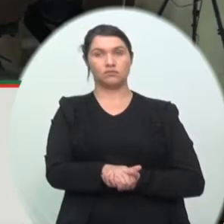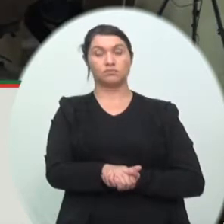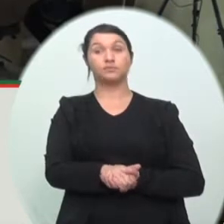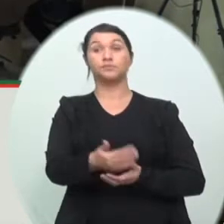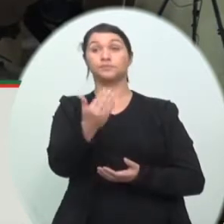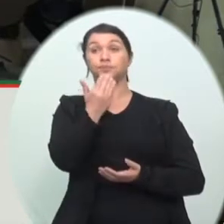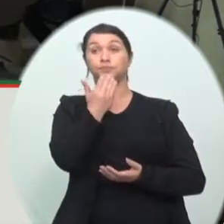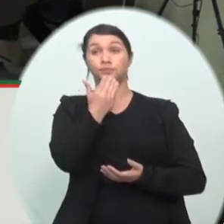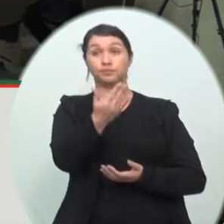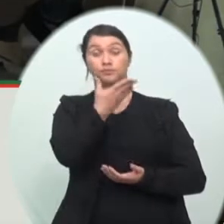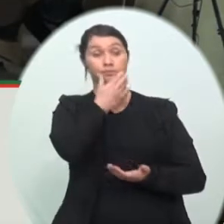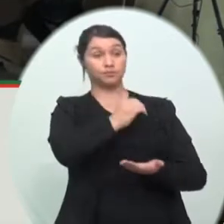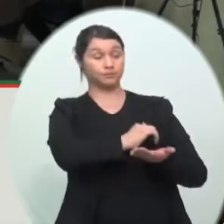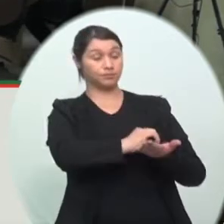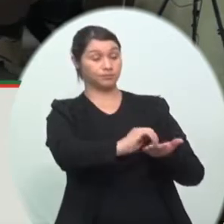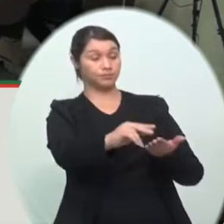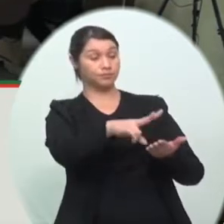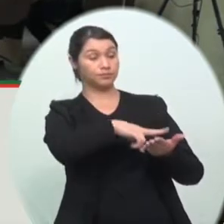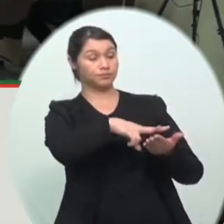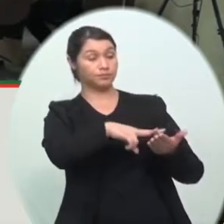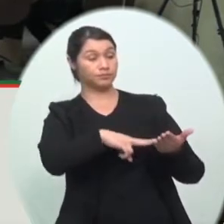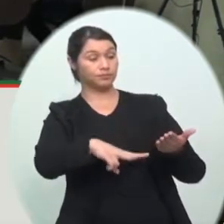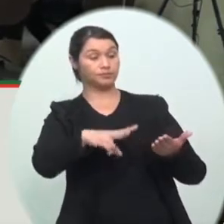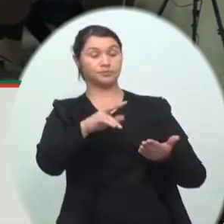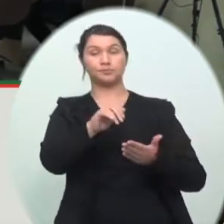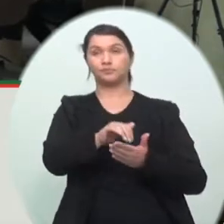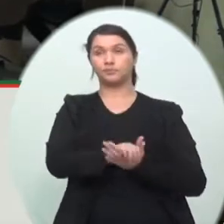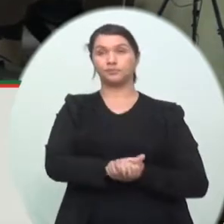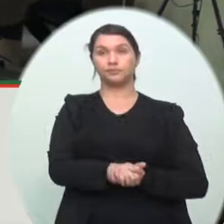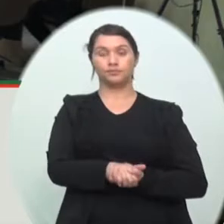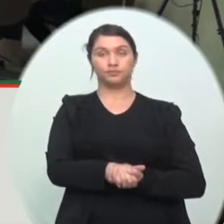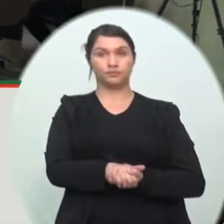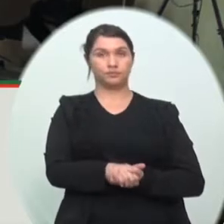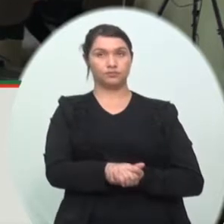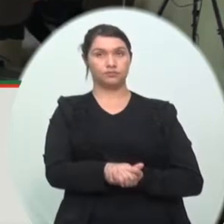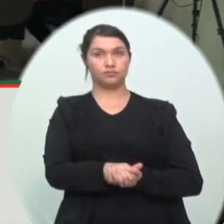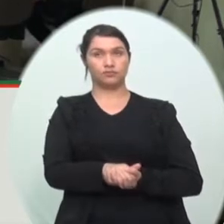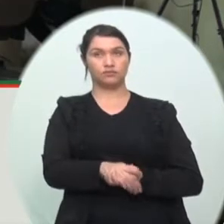Solicito ao senhor secretário para que faça a leitura da matéria.